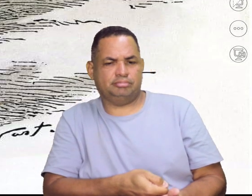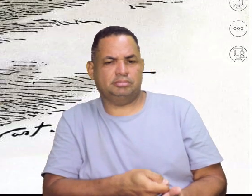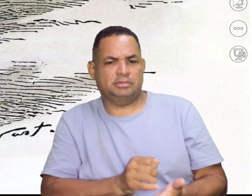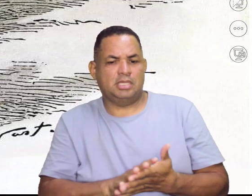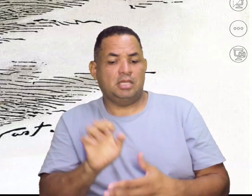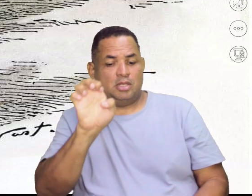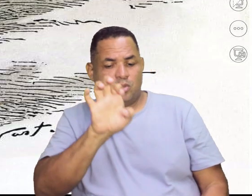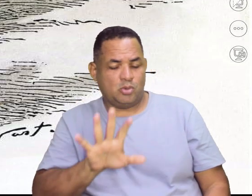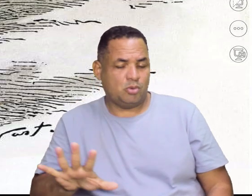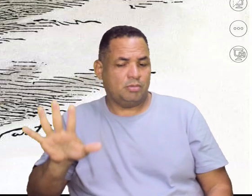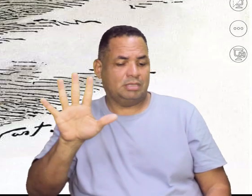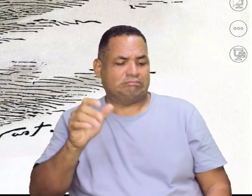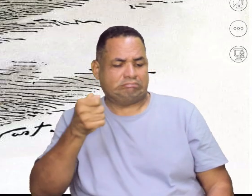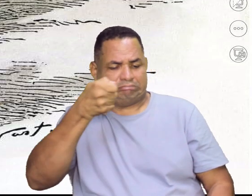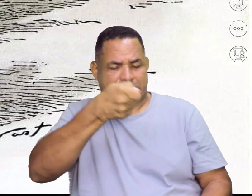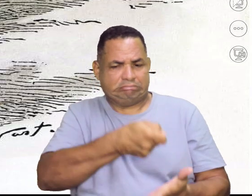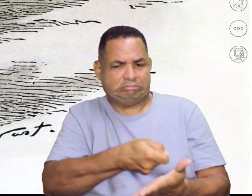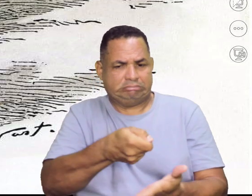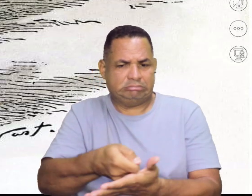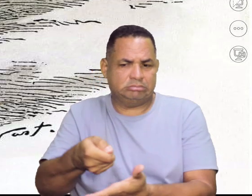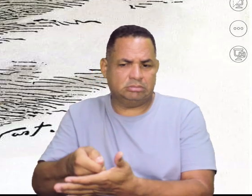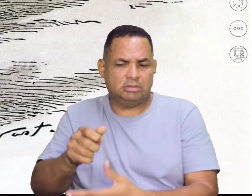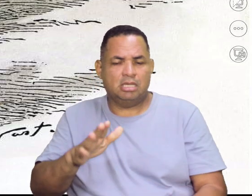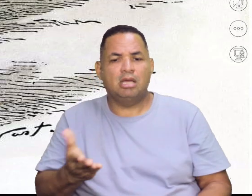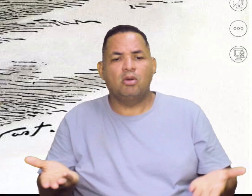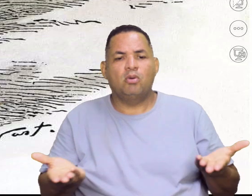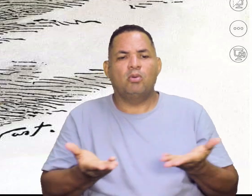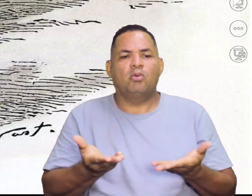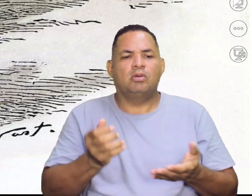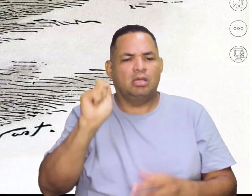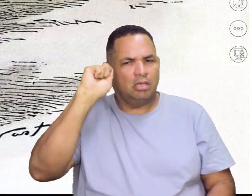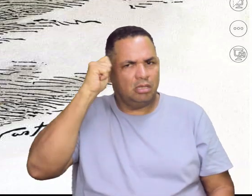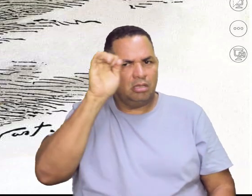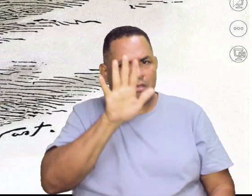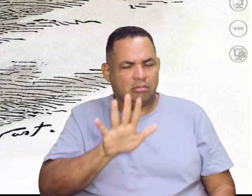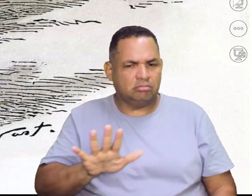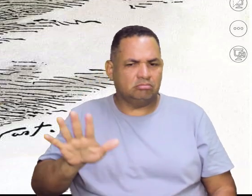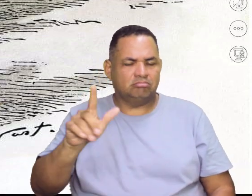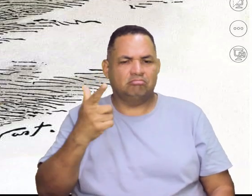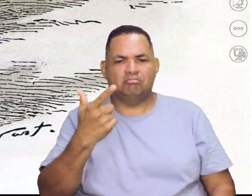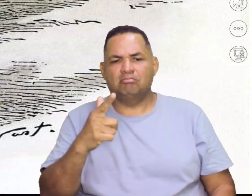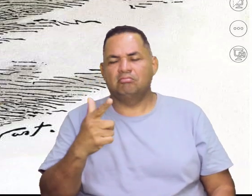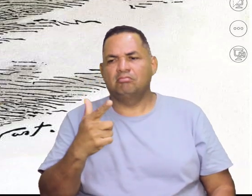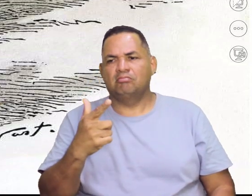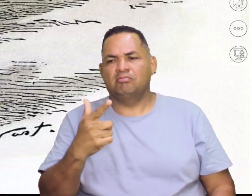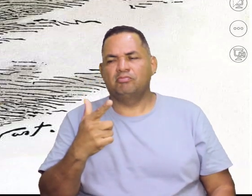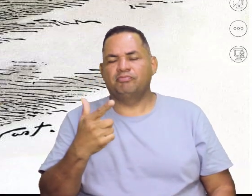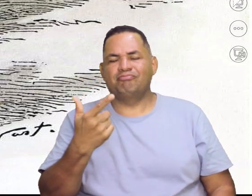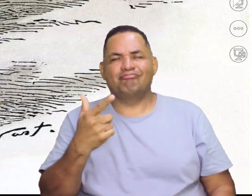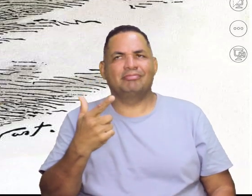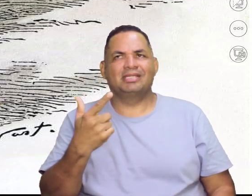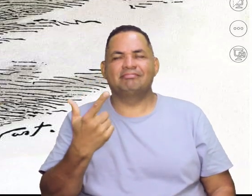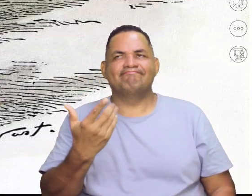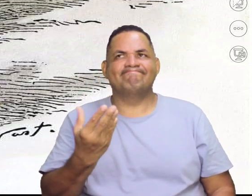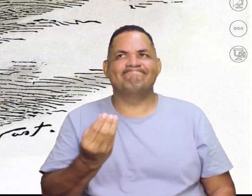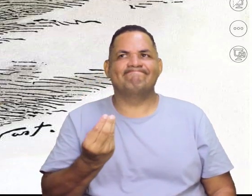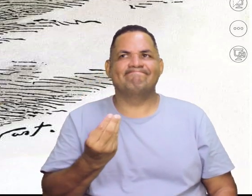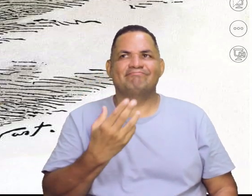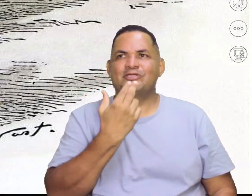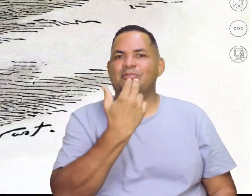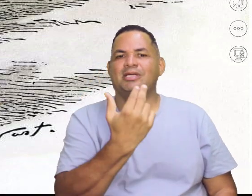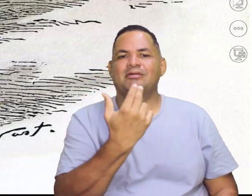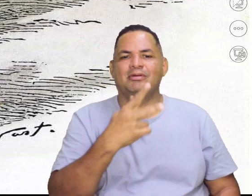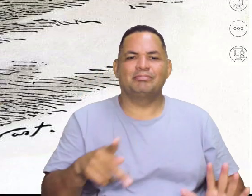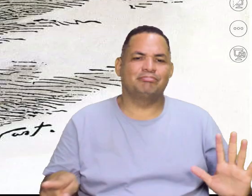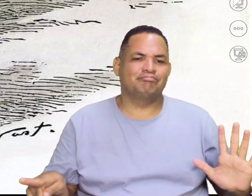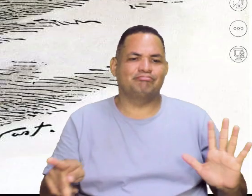vocês nas últimas aulas, até hoje na África, no continente, não tem um